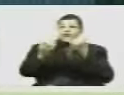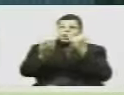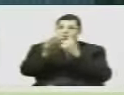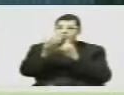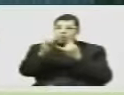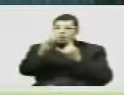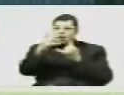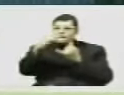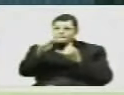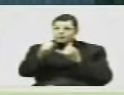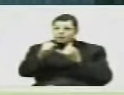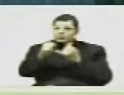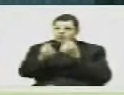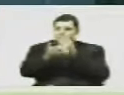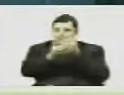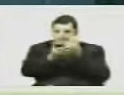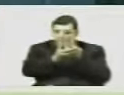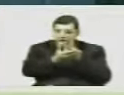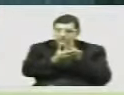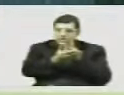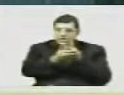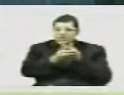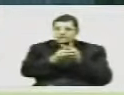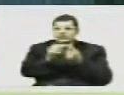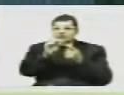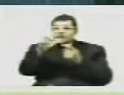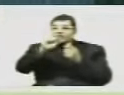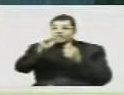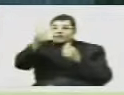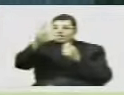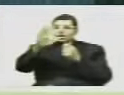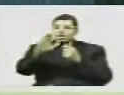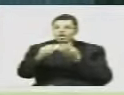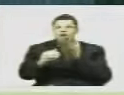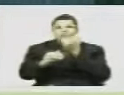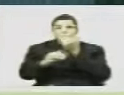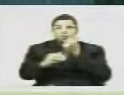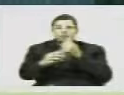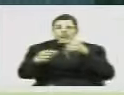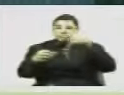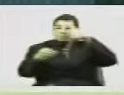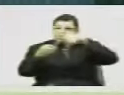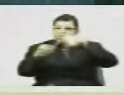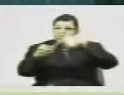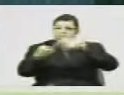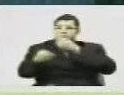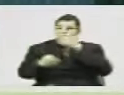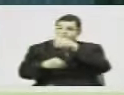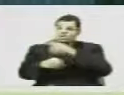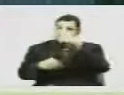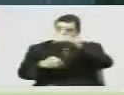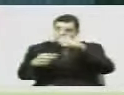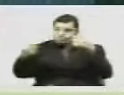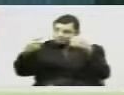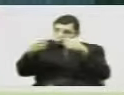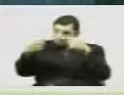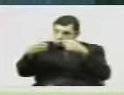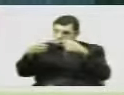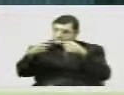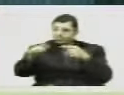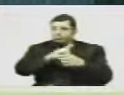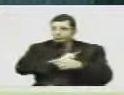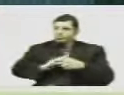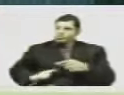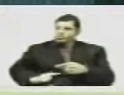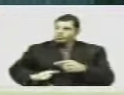e, consequentemente, o preço, sem retrair o consumo, é comida e gasolina. E essa foi a decisão do